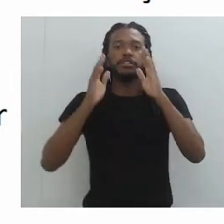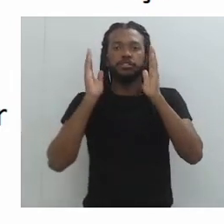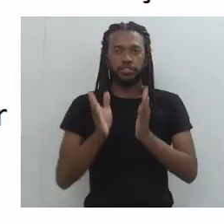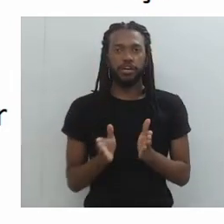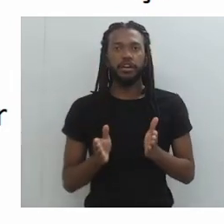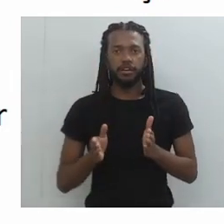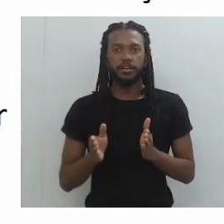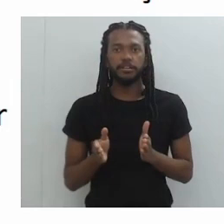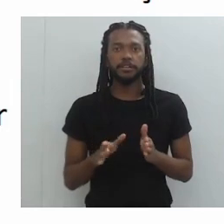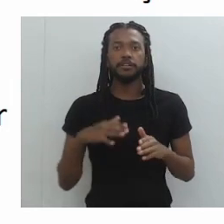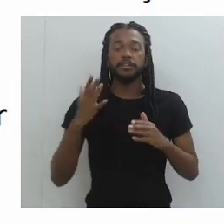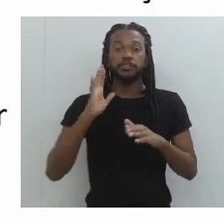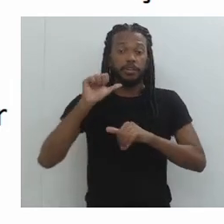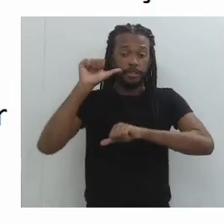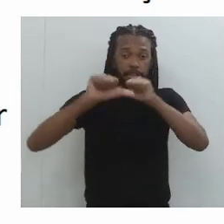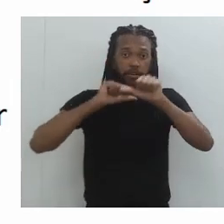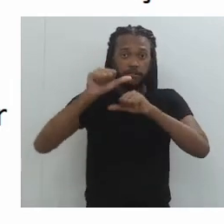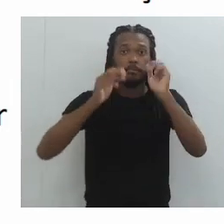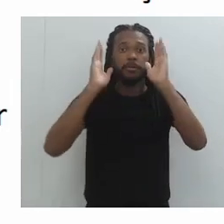são transformados,